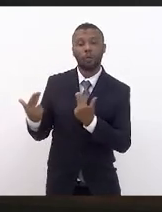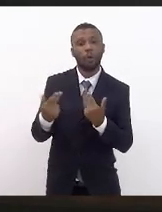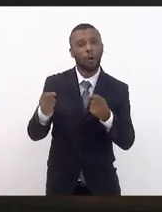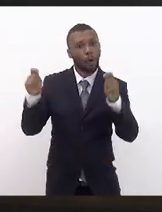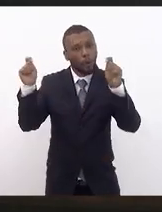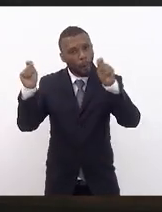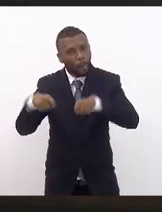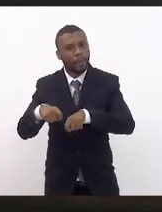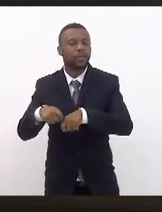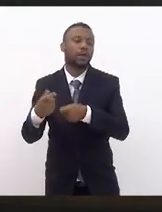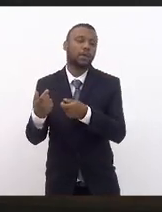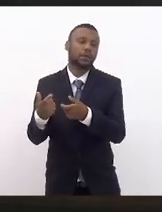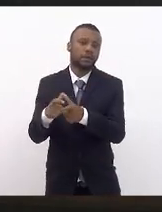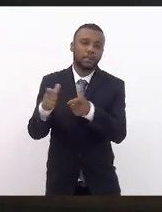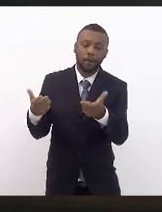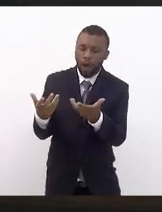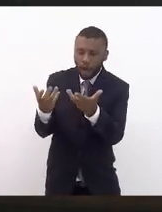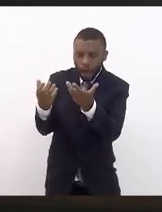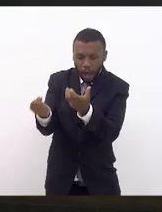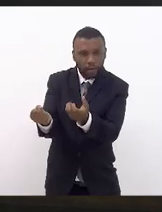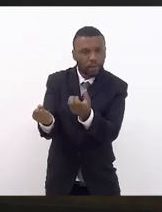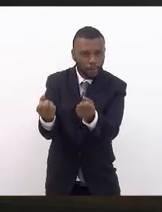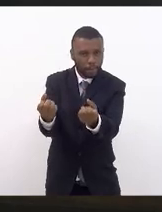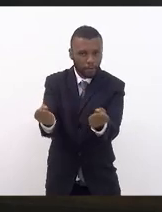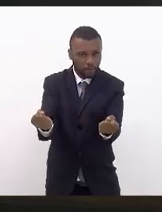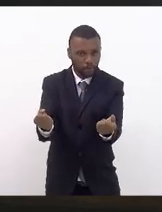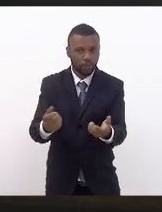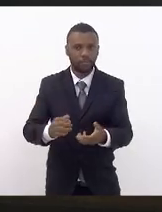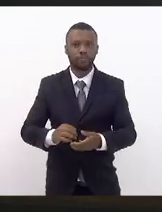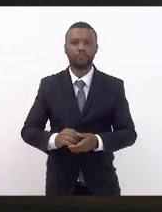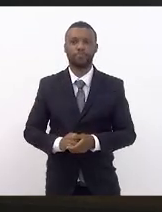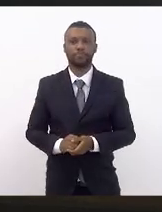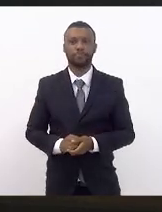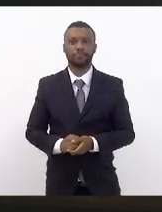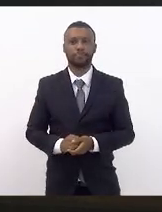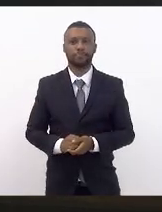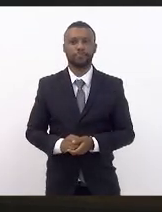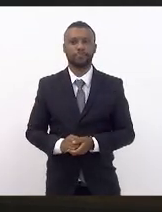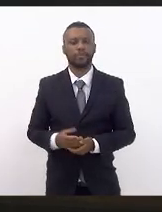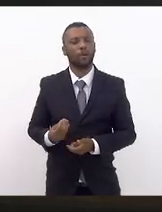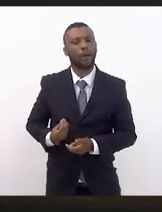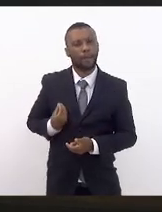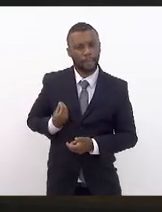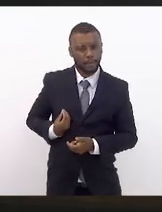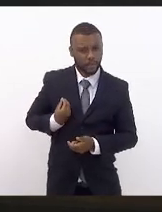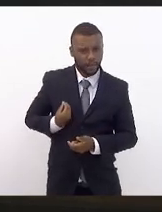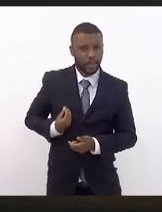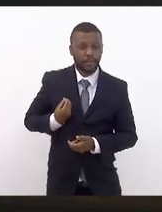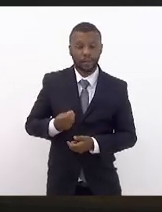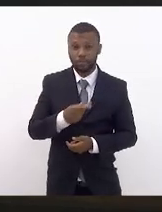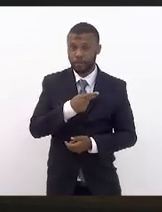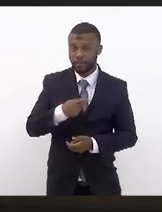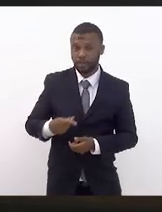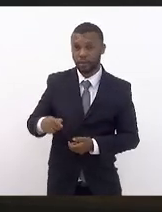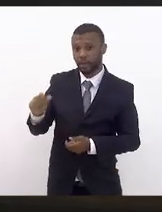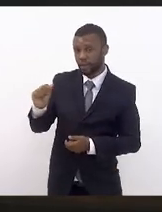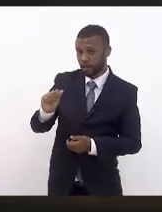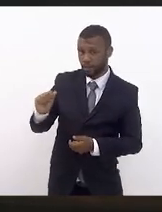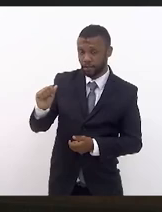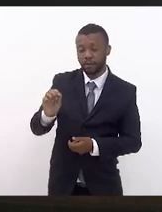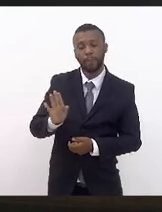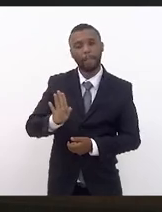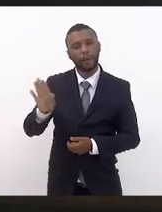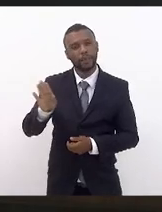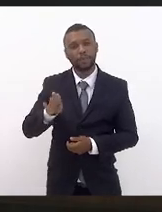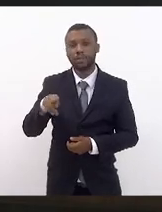e aceitação de todos. Com a presença do presidente da Associação Batista Iguaçuana